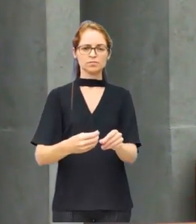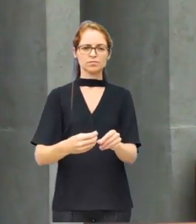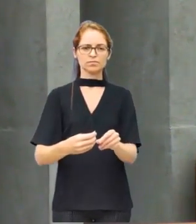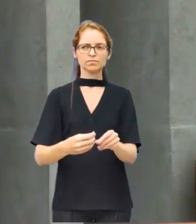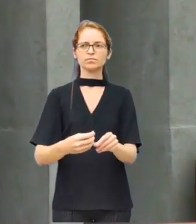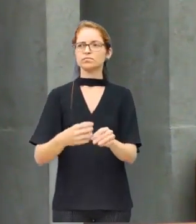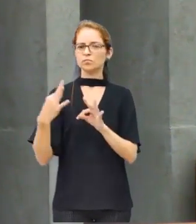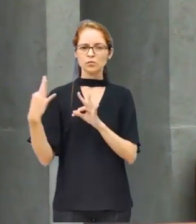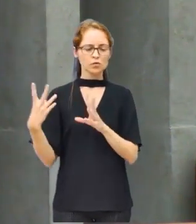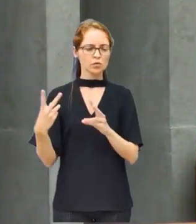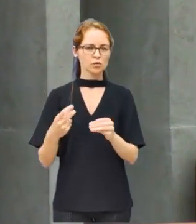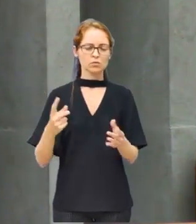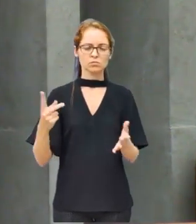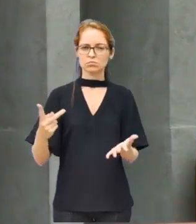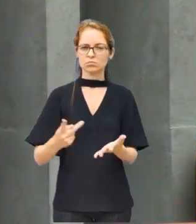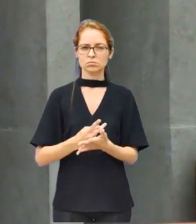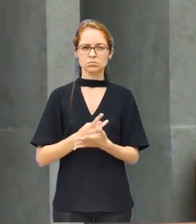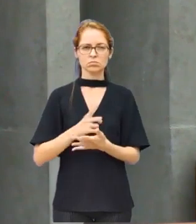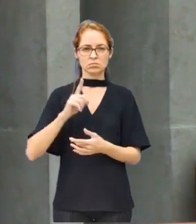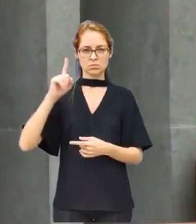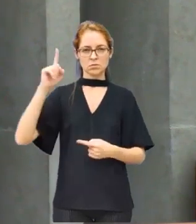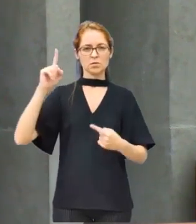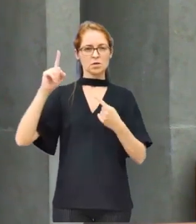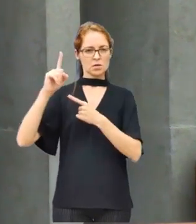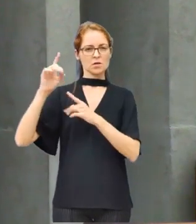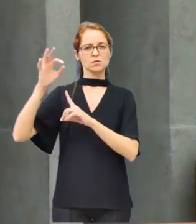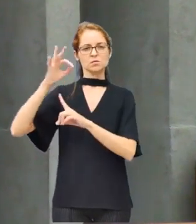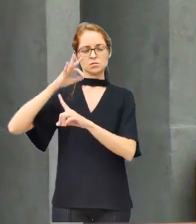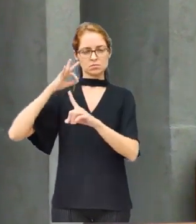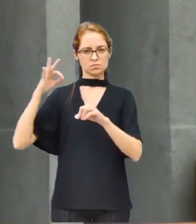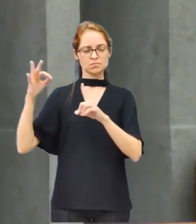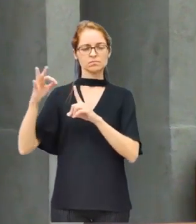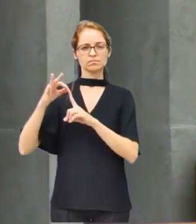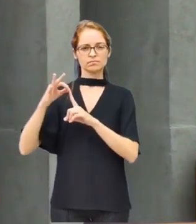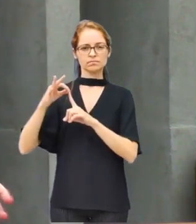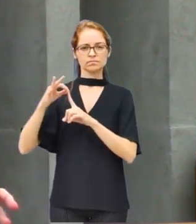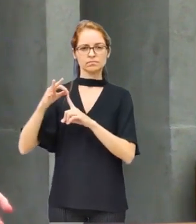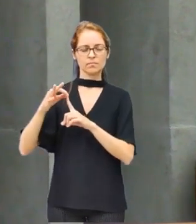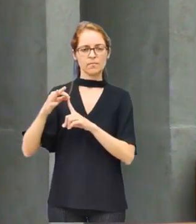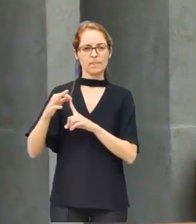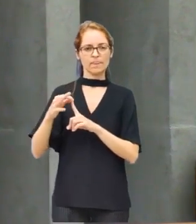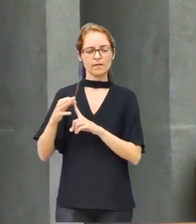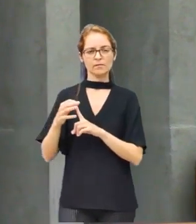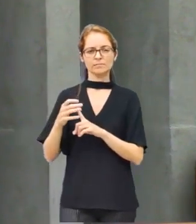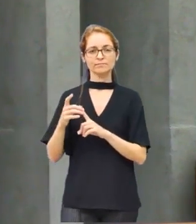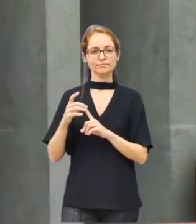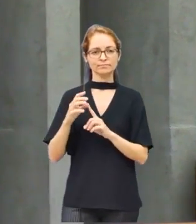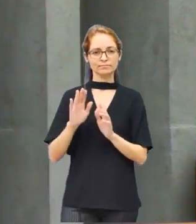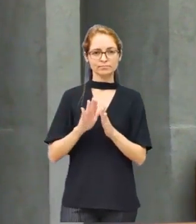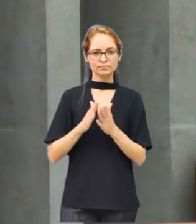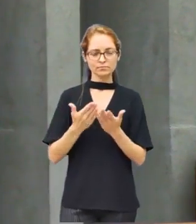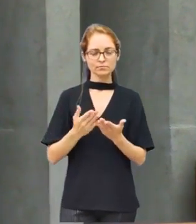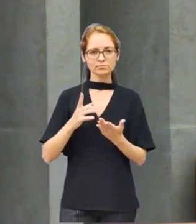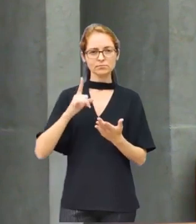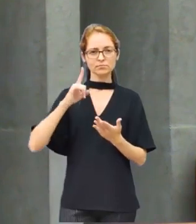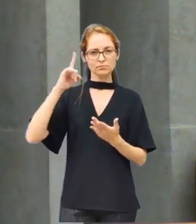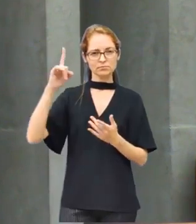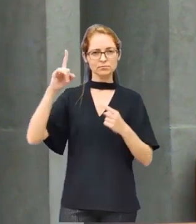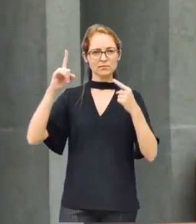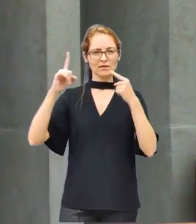está acontecendo. E esse Deus é um Deus santo. A própria palavra é carregada desses termos de um